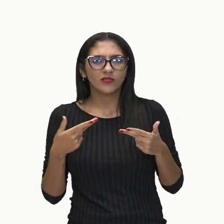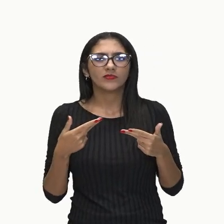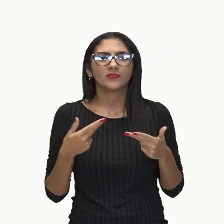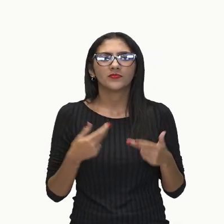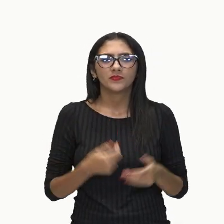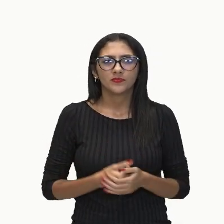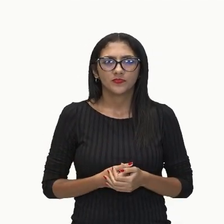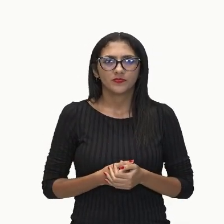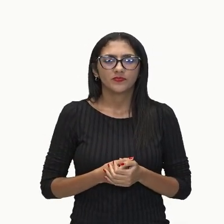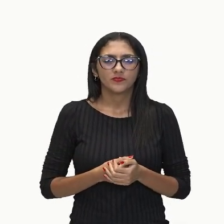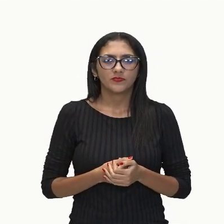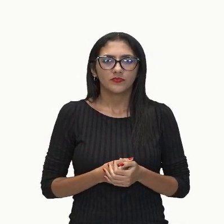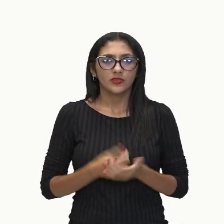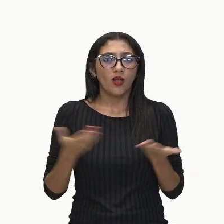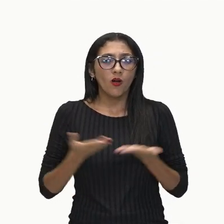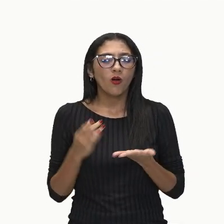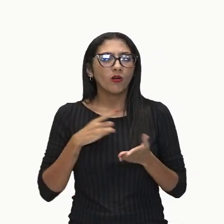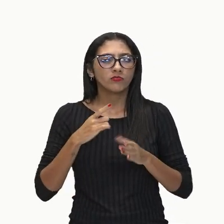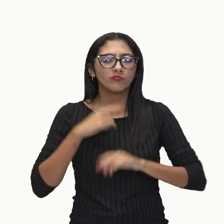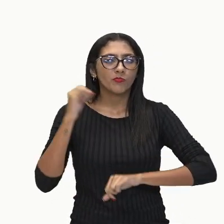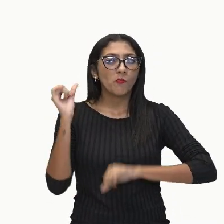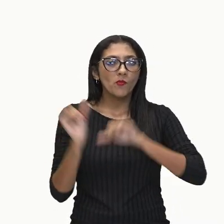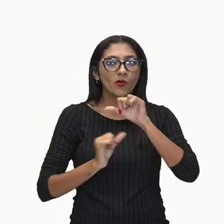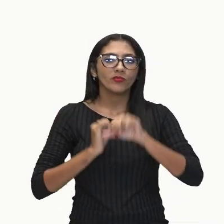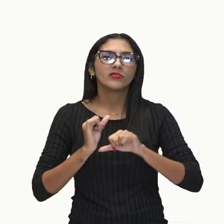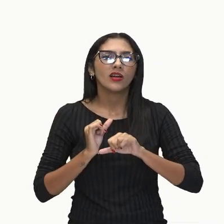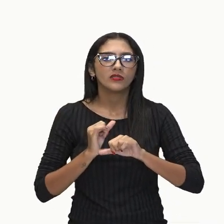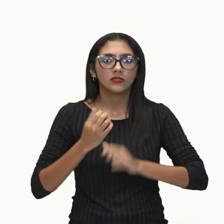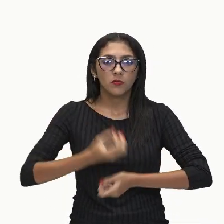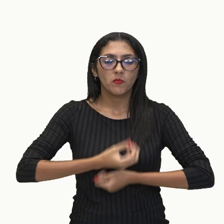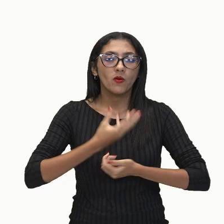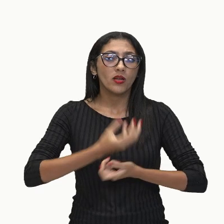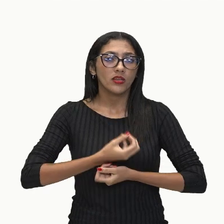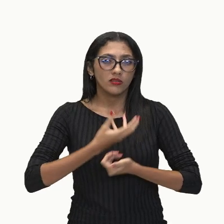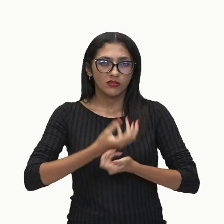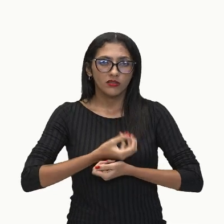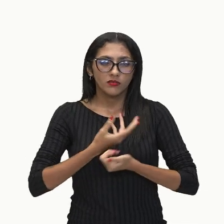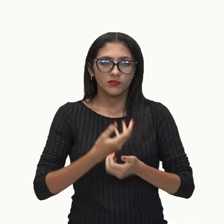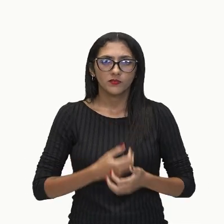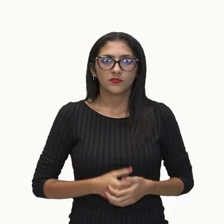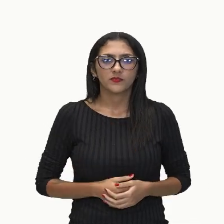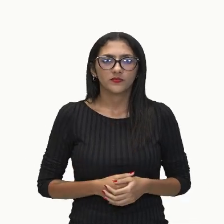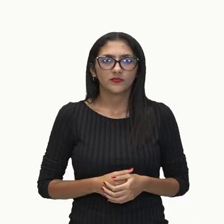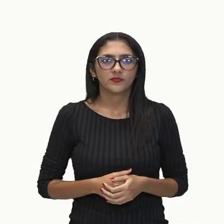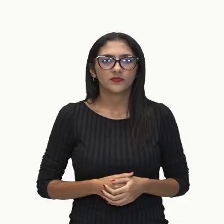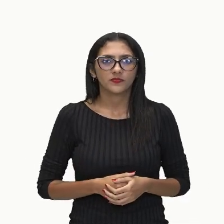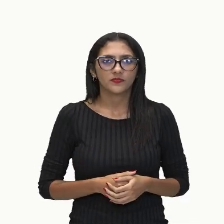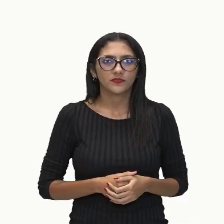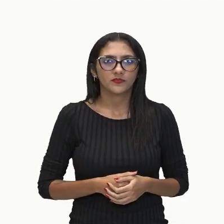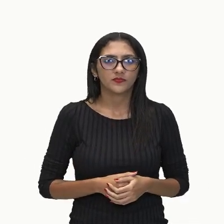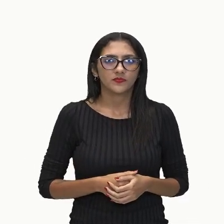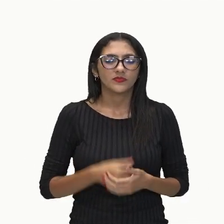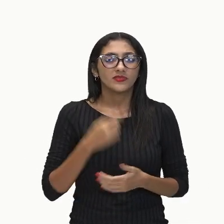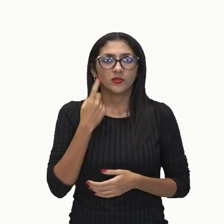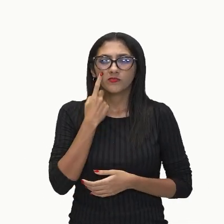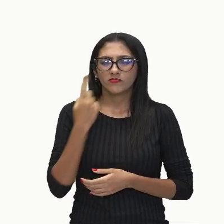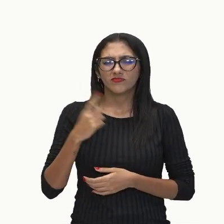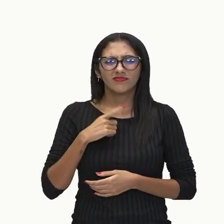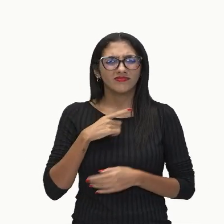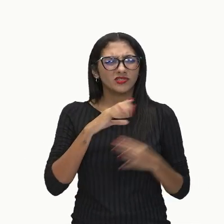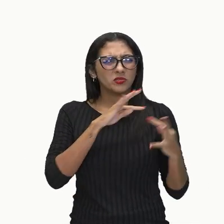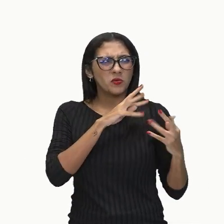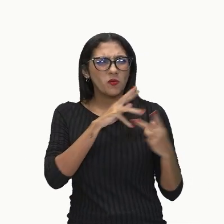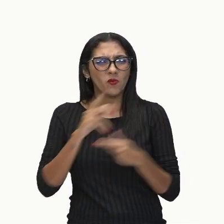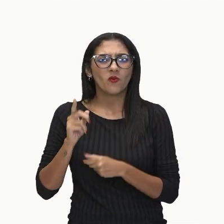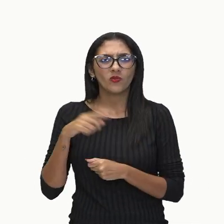ele construímos um artefato, um poema, uma bandeira. Então observem, apesar de tudo isso daqui,